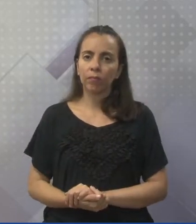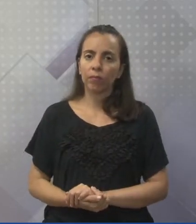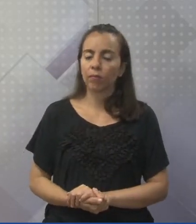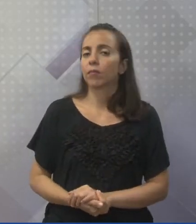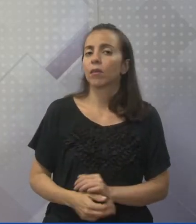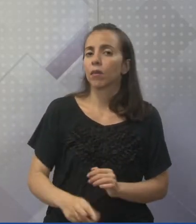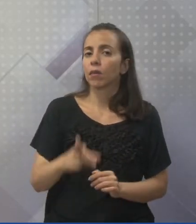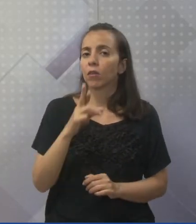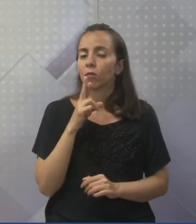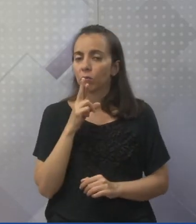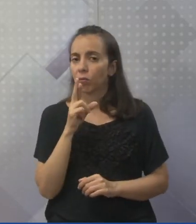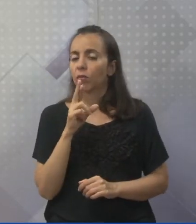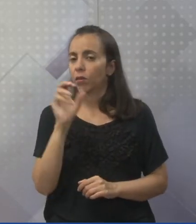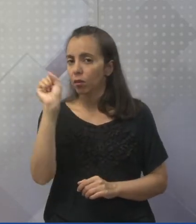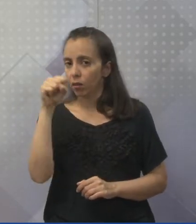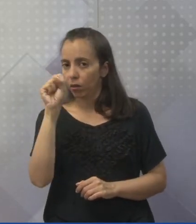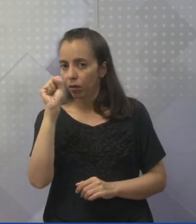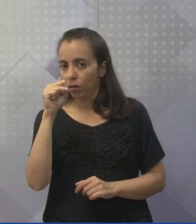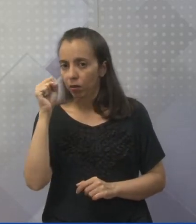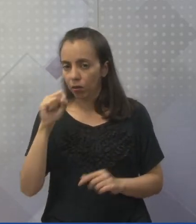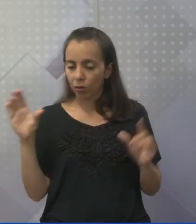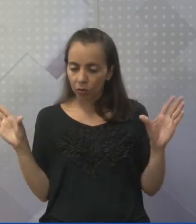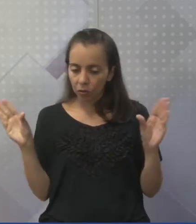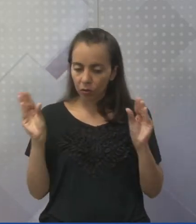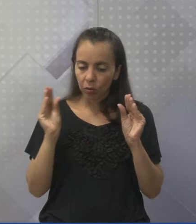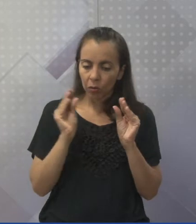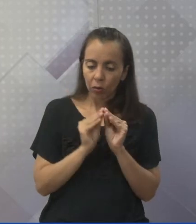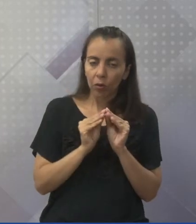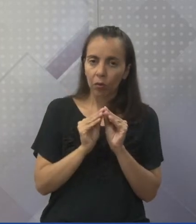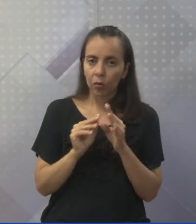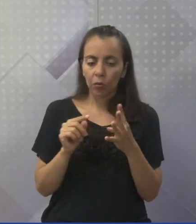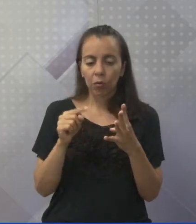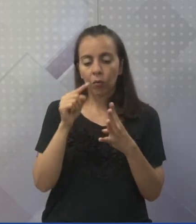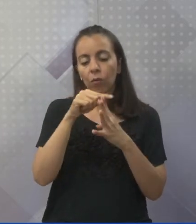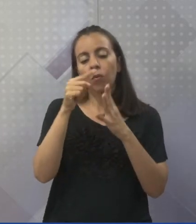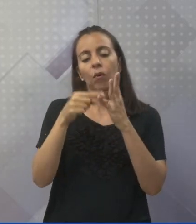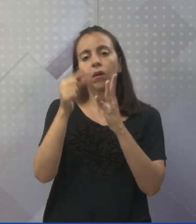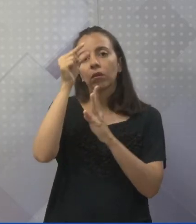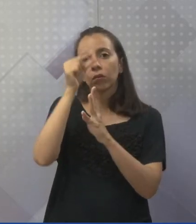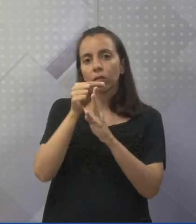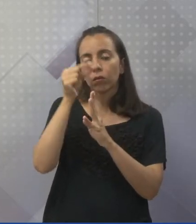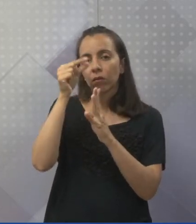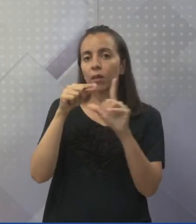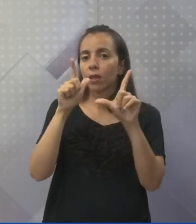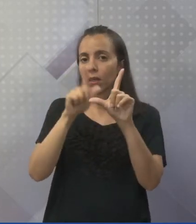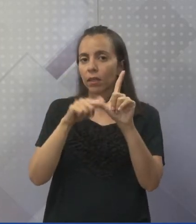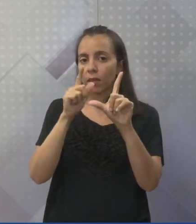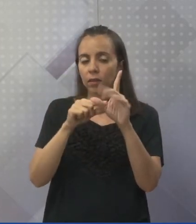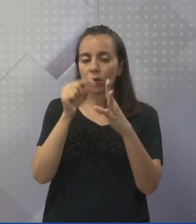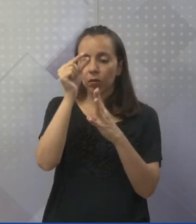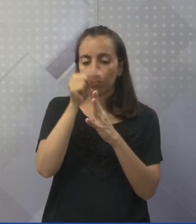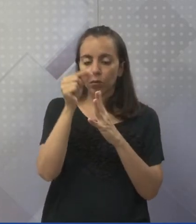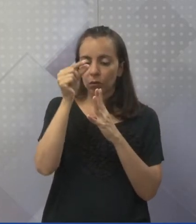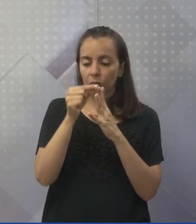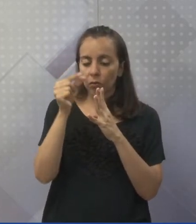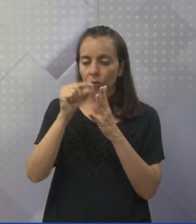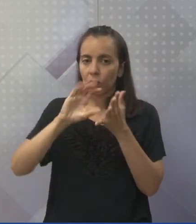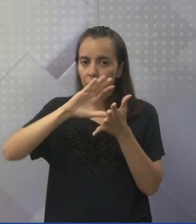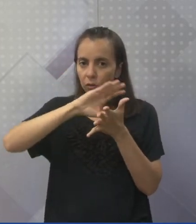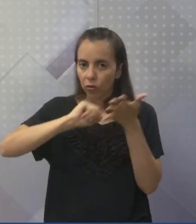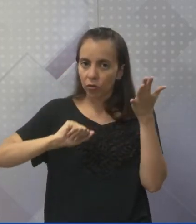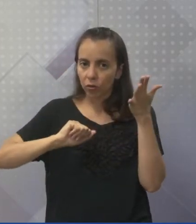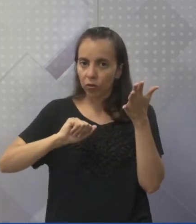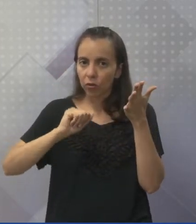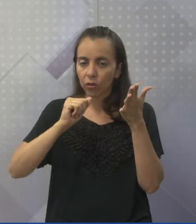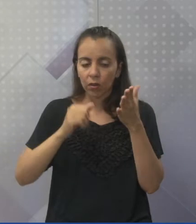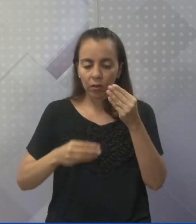afirmativa contraída, como eu falei, você elimina as quatro letras iniciais e sobra o D. O D será associado ao